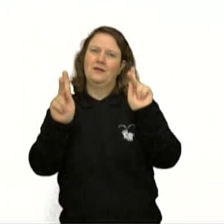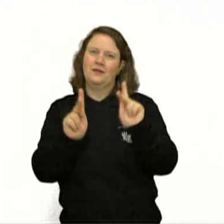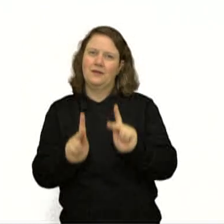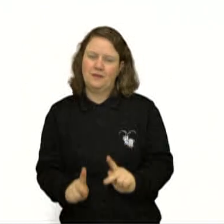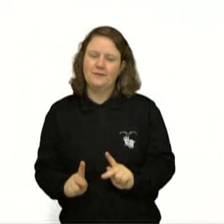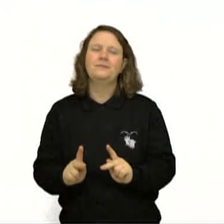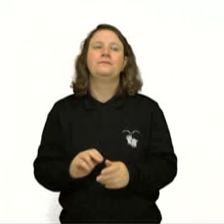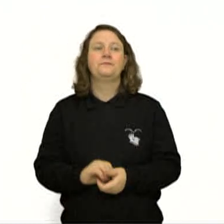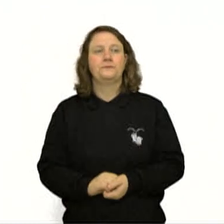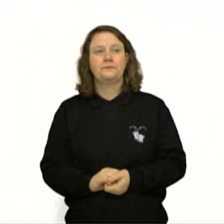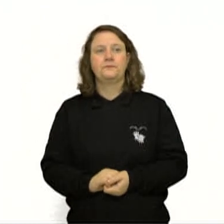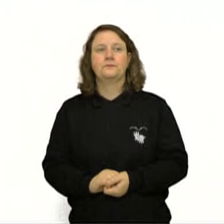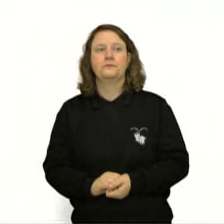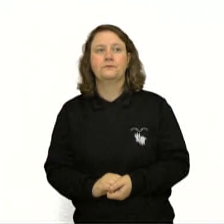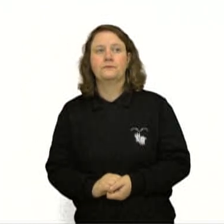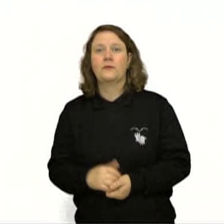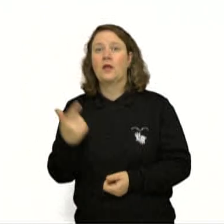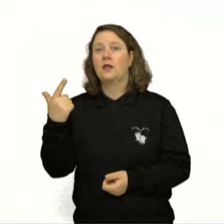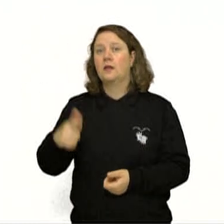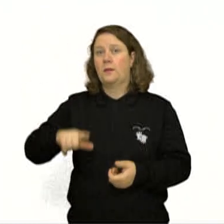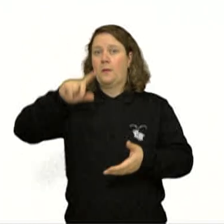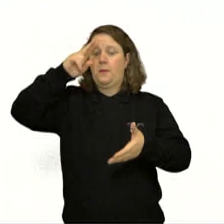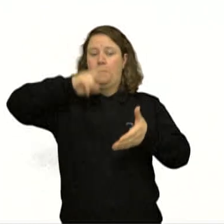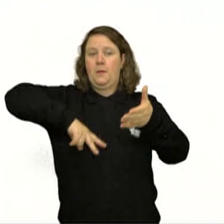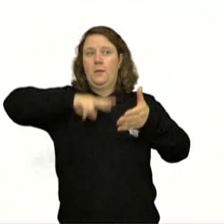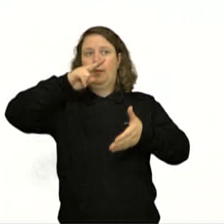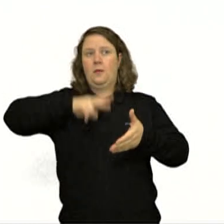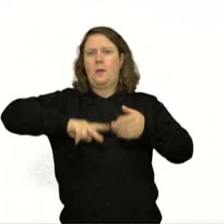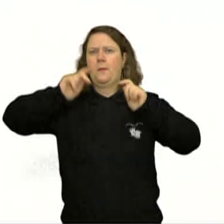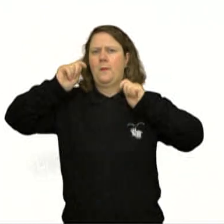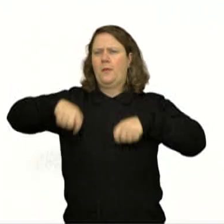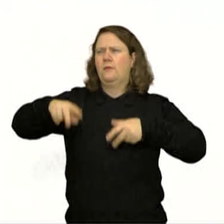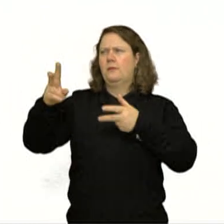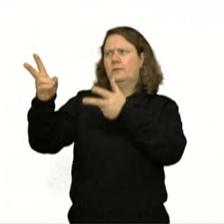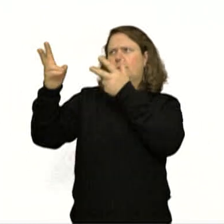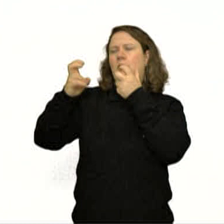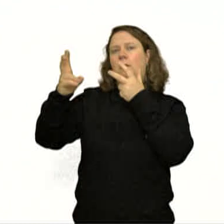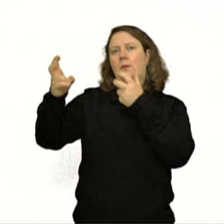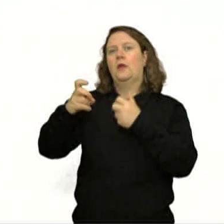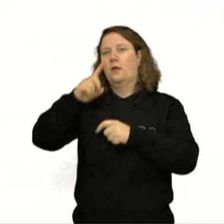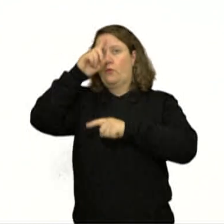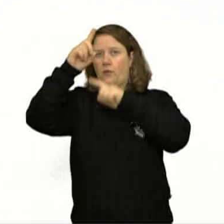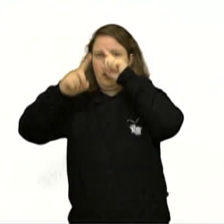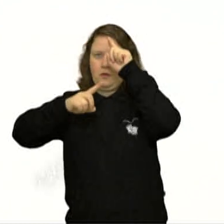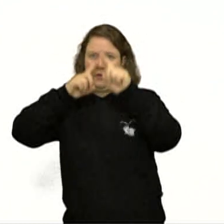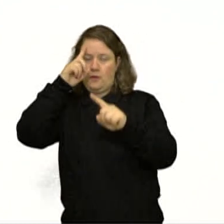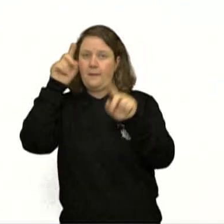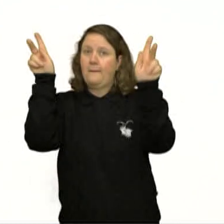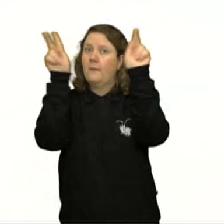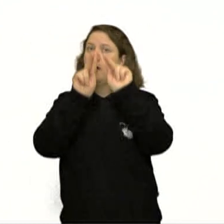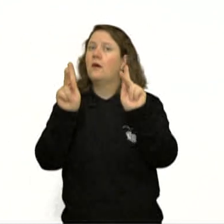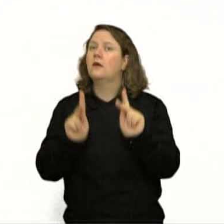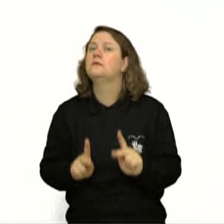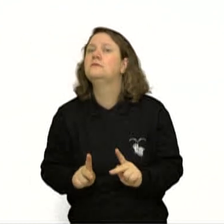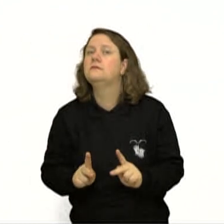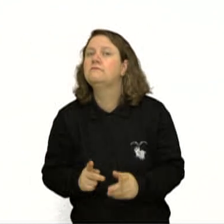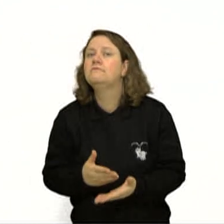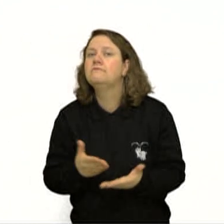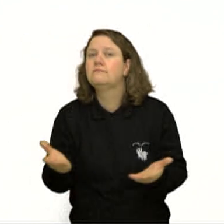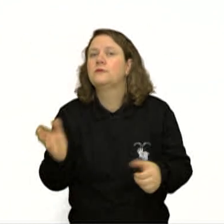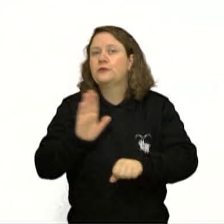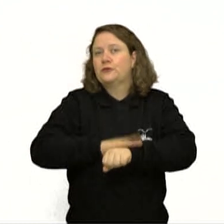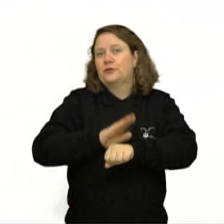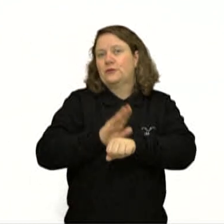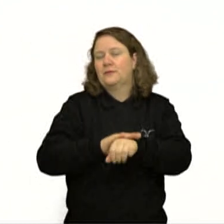a Terra. Após ler o texto, que conclusões podemos ter sobre a ideia da coexistência pacífica? Vocês têm aí um tempinho